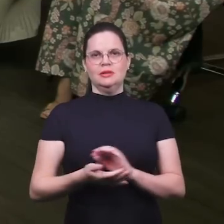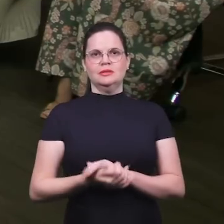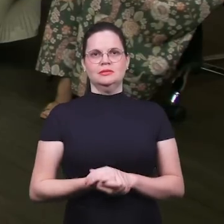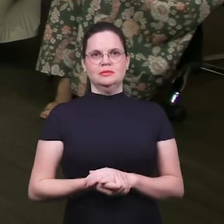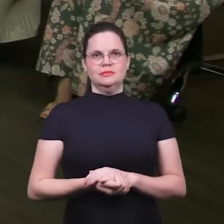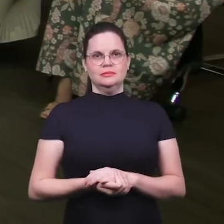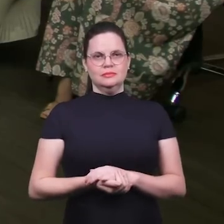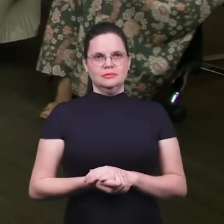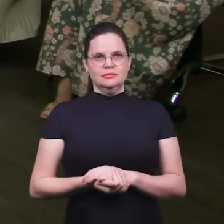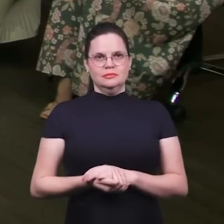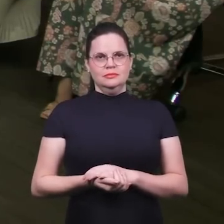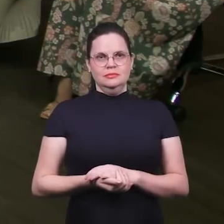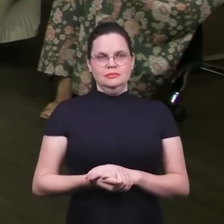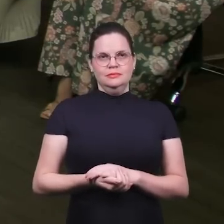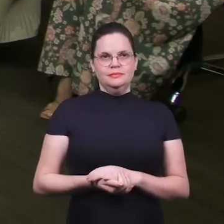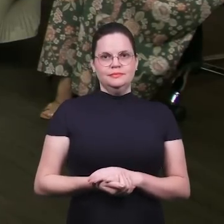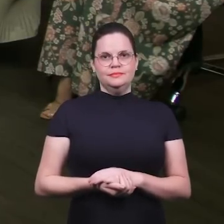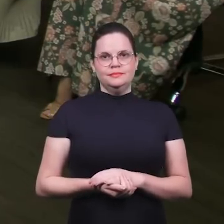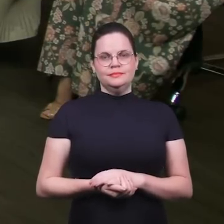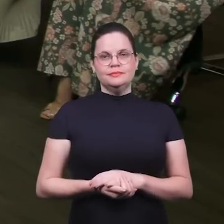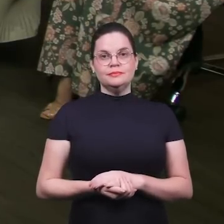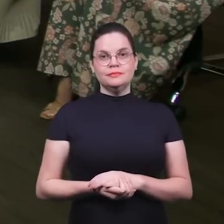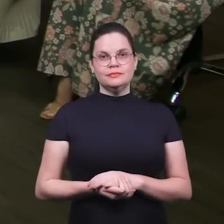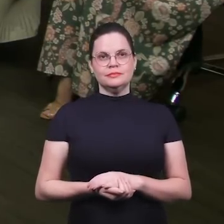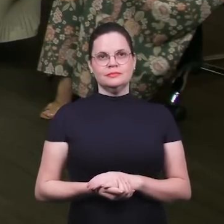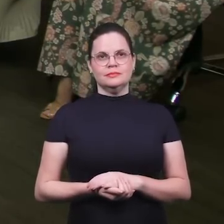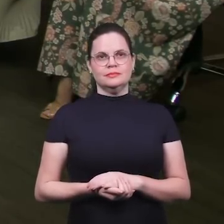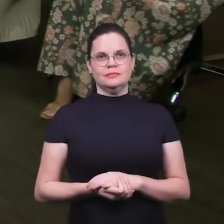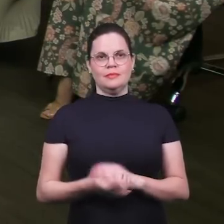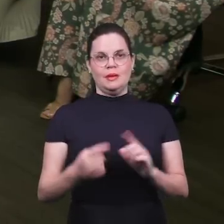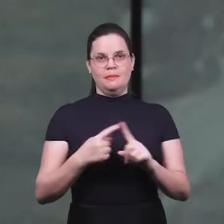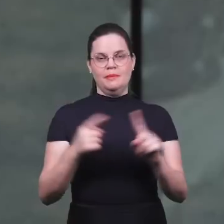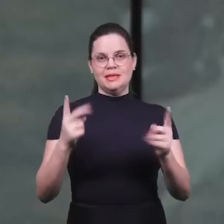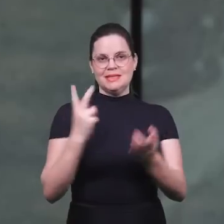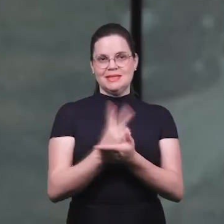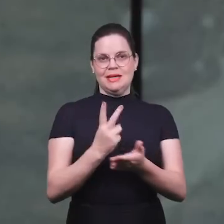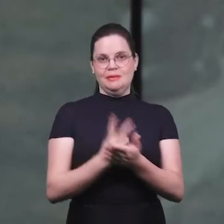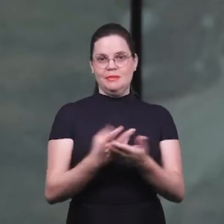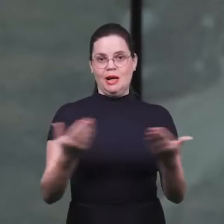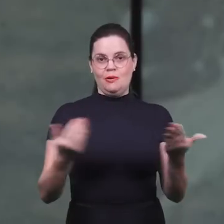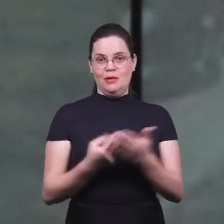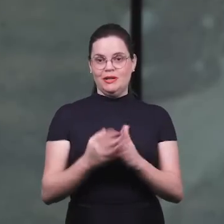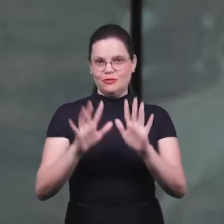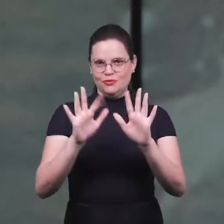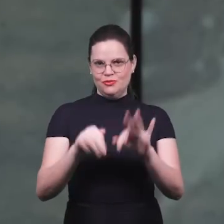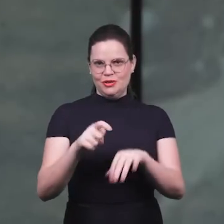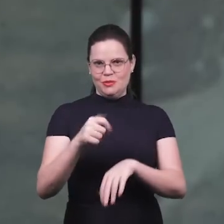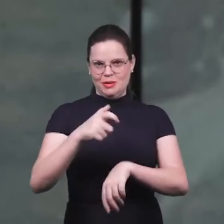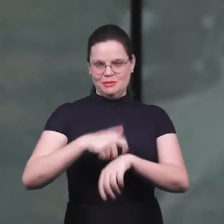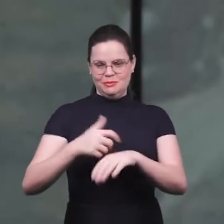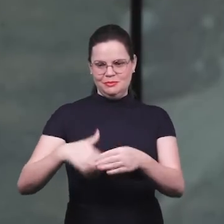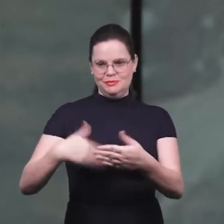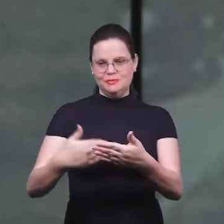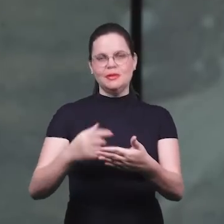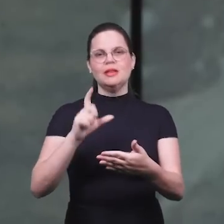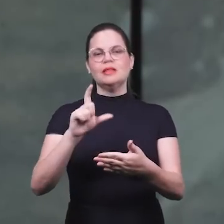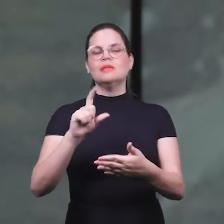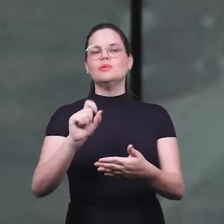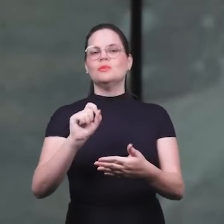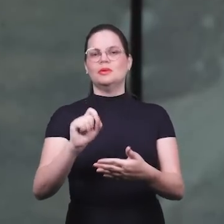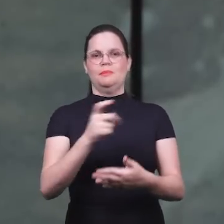Nínive? A gente está indo para esse final do programa, e sempre no final do programa a gente tem uma palavra,